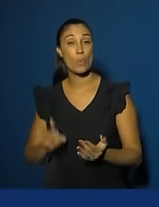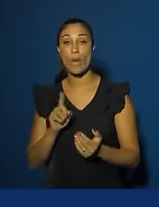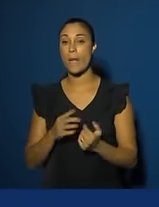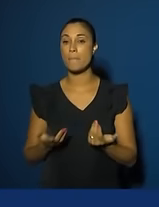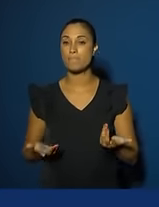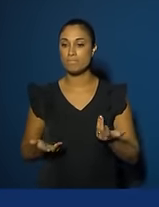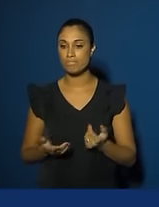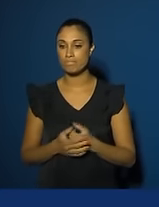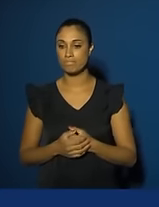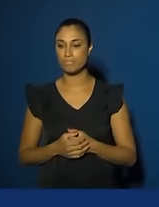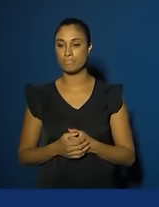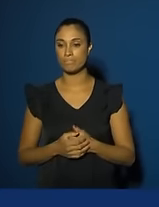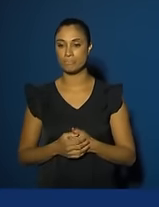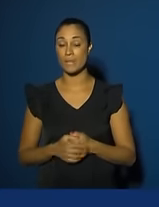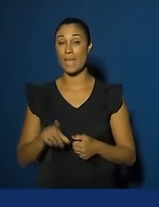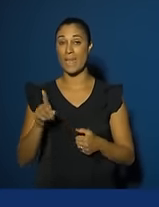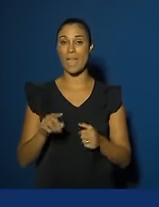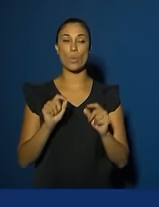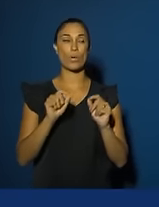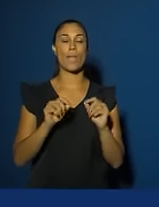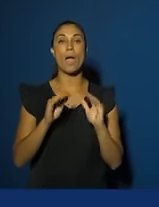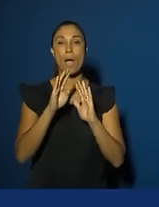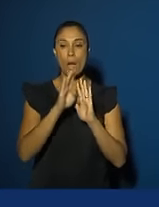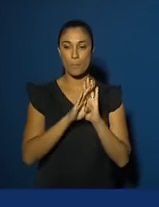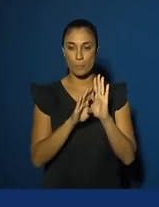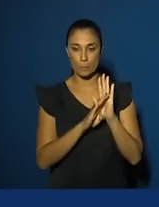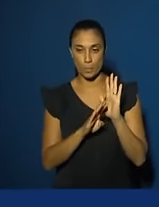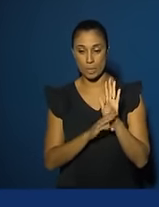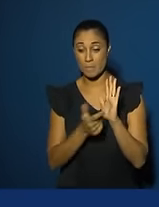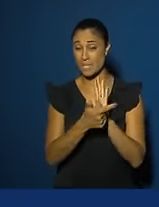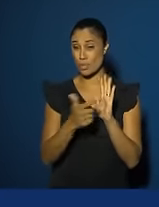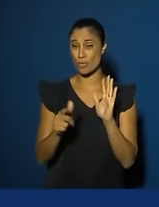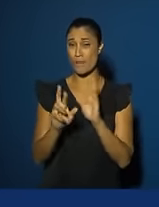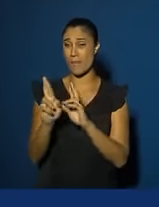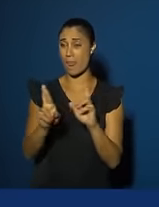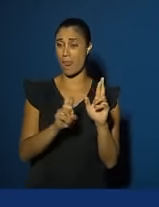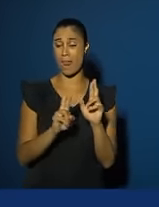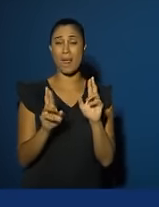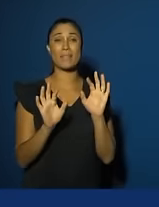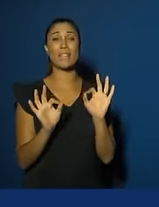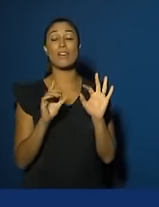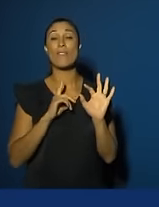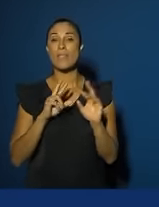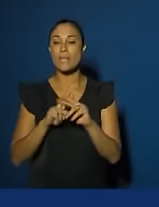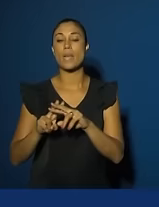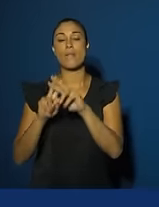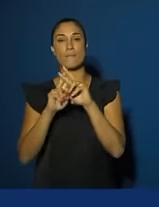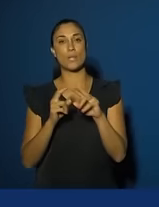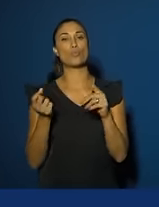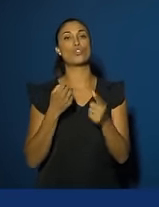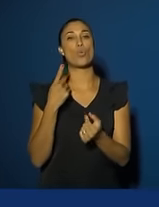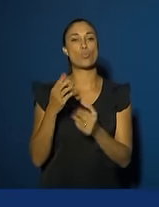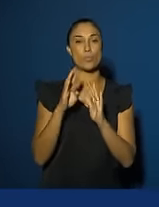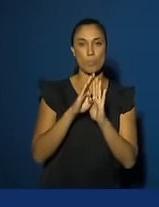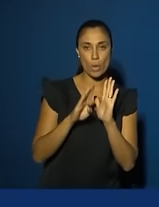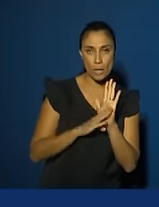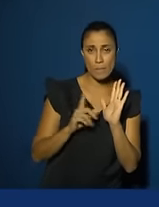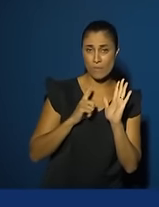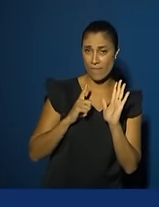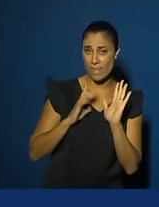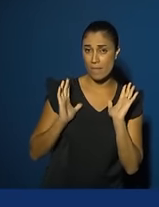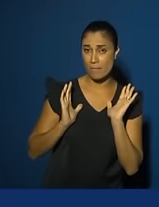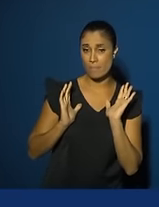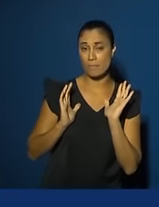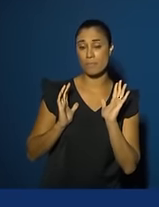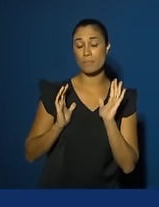eh é gasto é ligado a programas que não trouxeram o benefício esperado vai ter essa revisão de alguns itens alguns programas que impactam